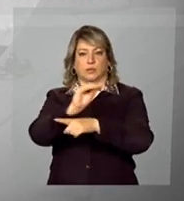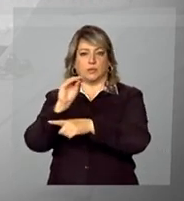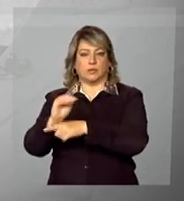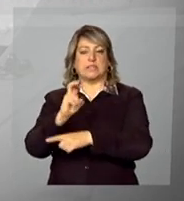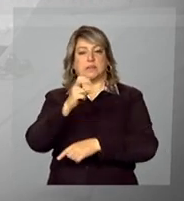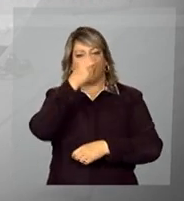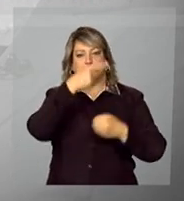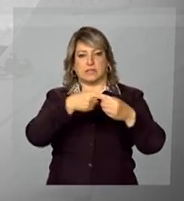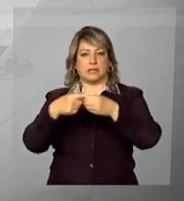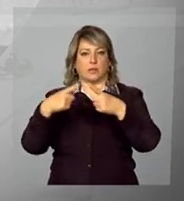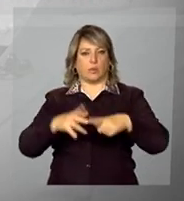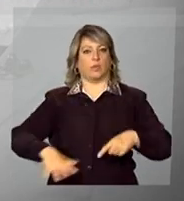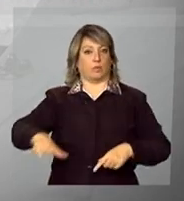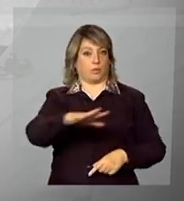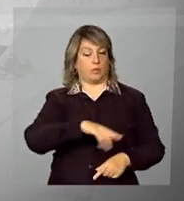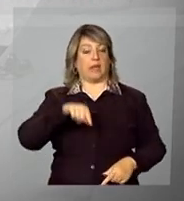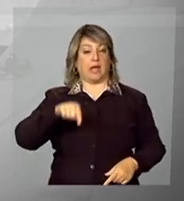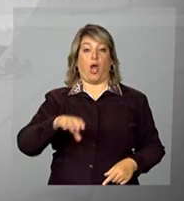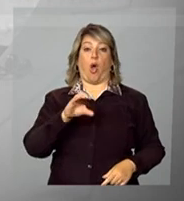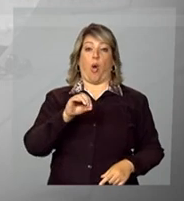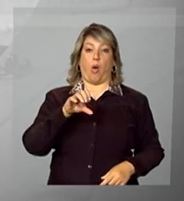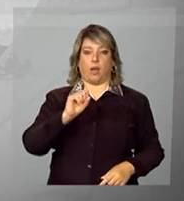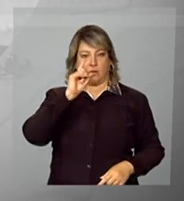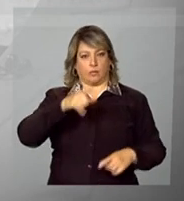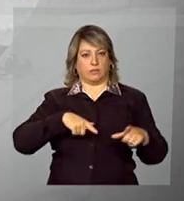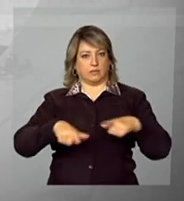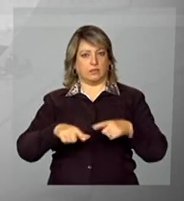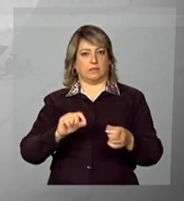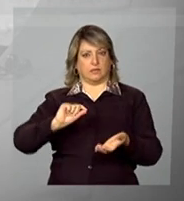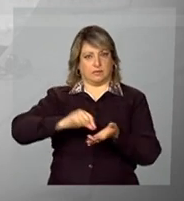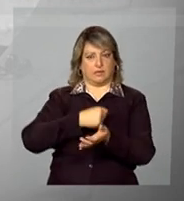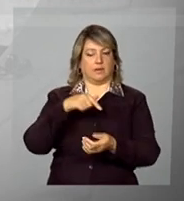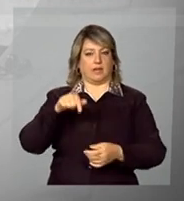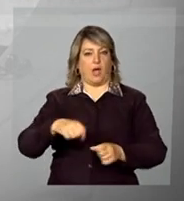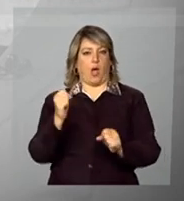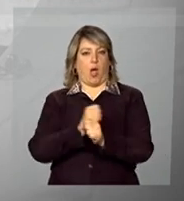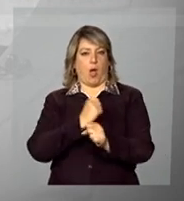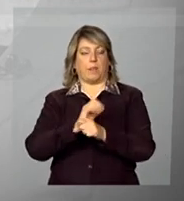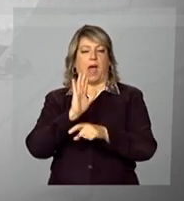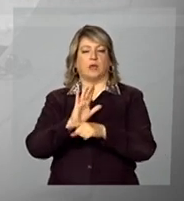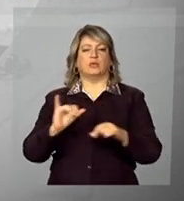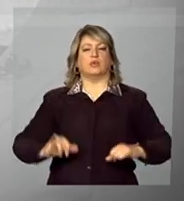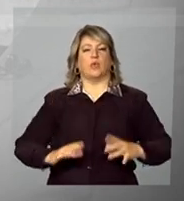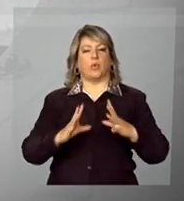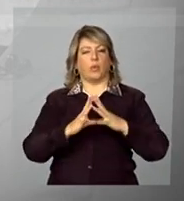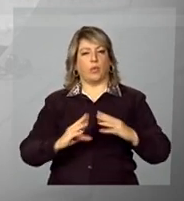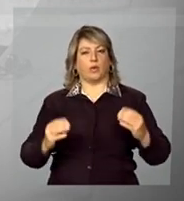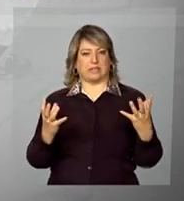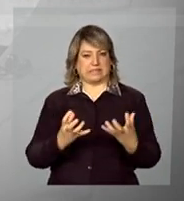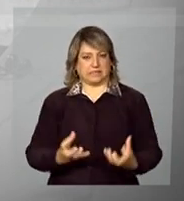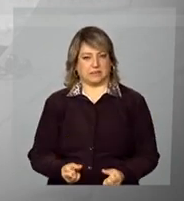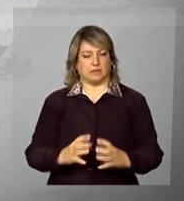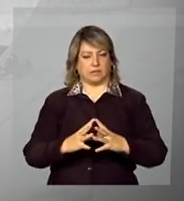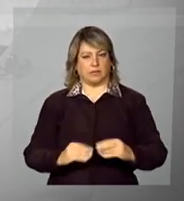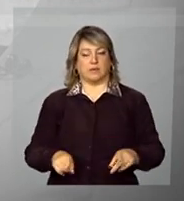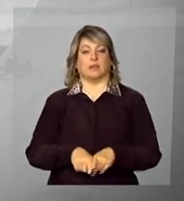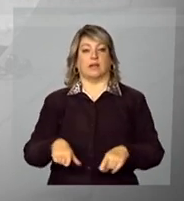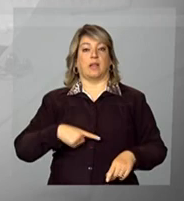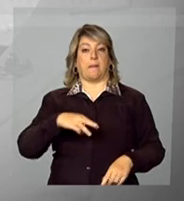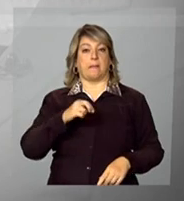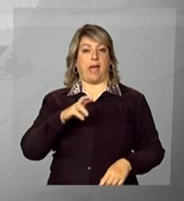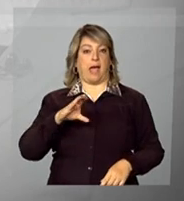da região. Entre as ordens de serviço assinadas para obras de combate à seca, está do projeto de irrigação